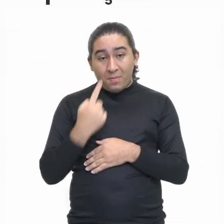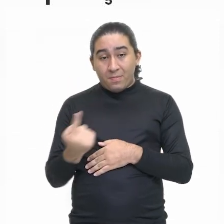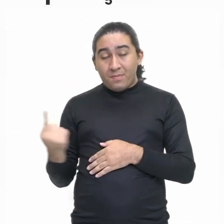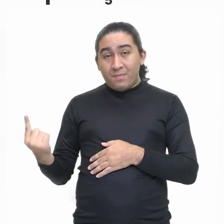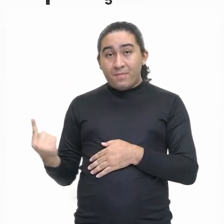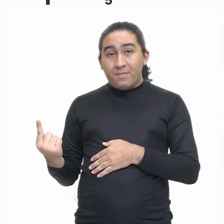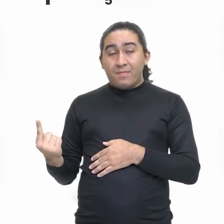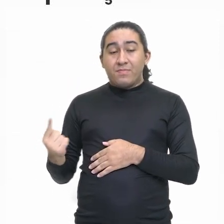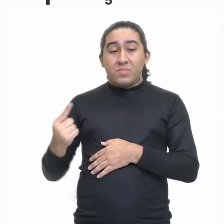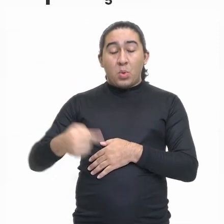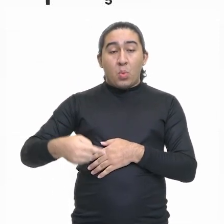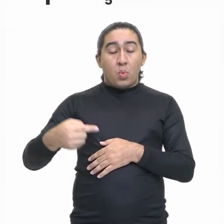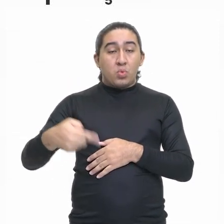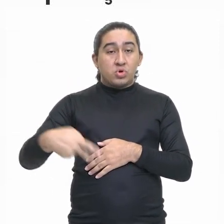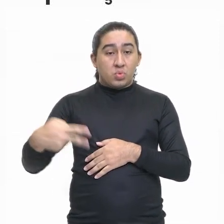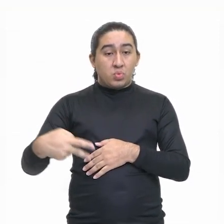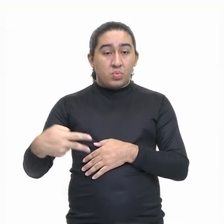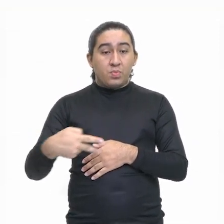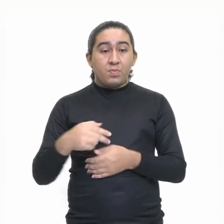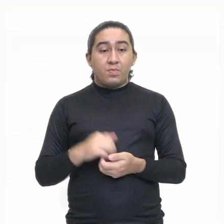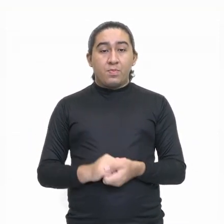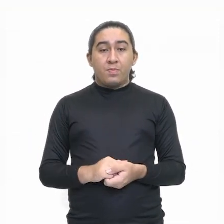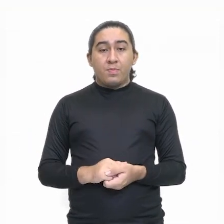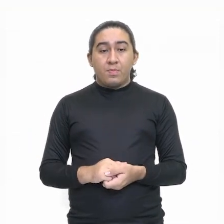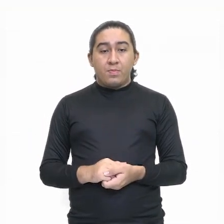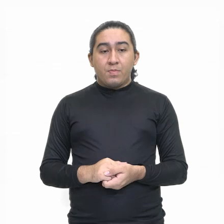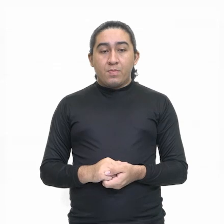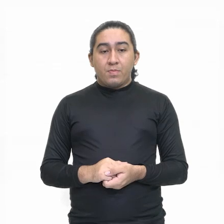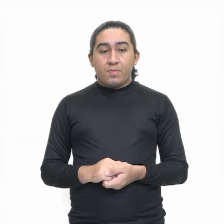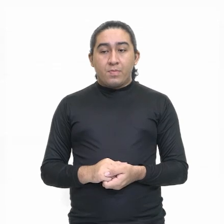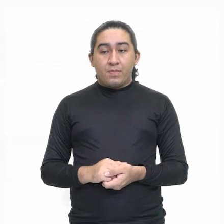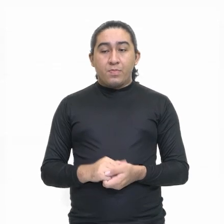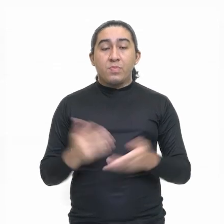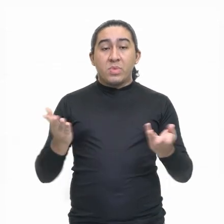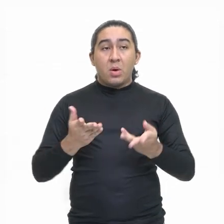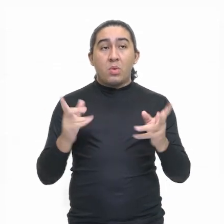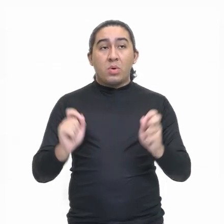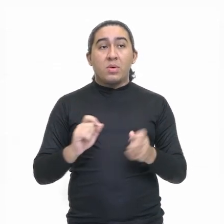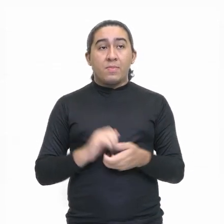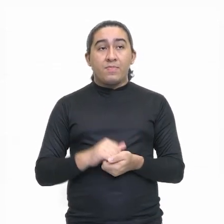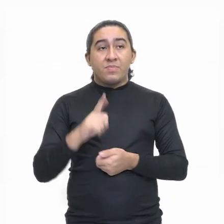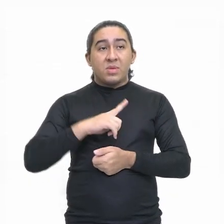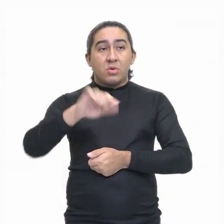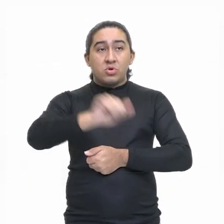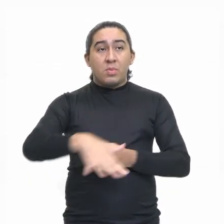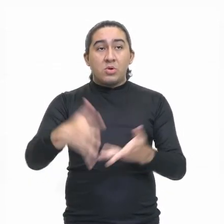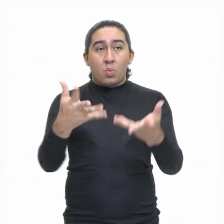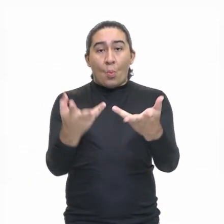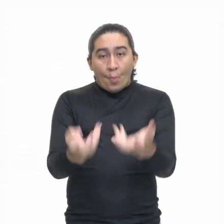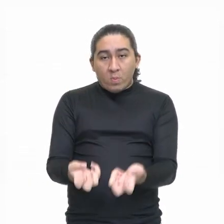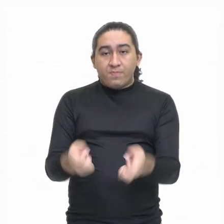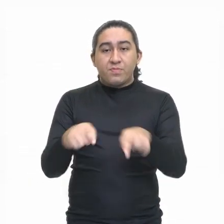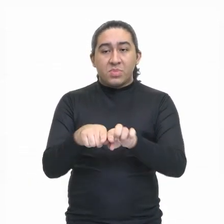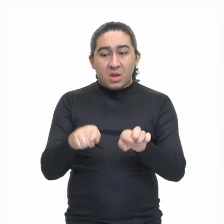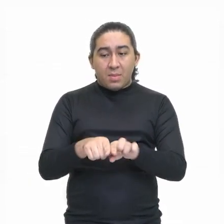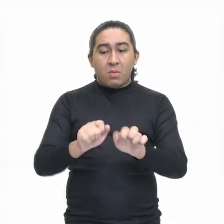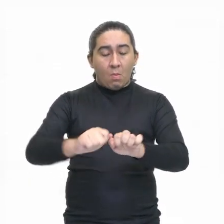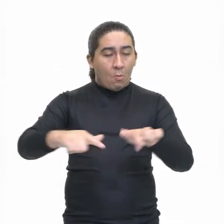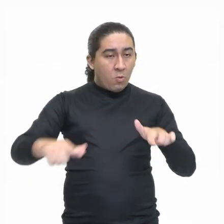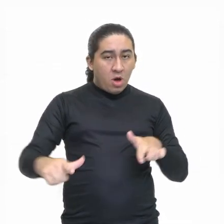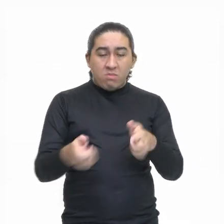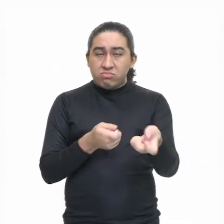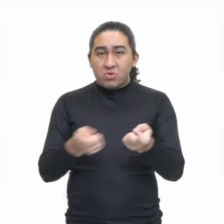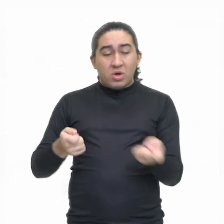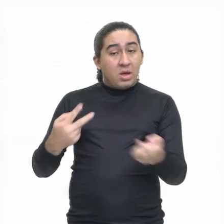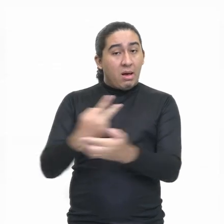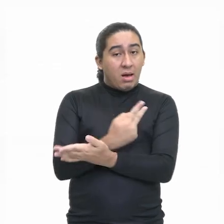muito característico, que é o tatu-peba. Vamos ver agora que a desertificação e o manejo inadequado do solo são